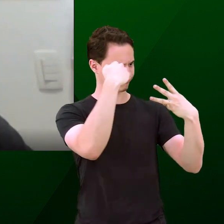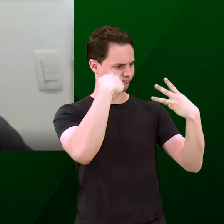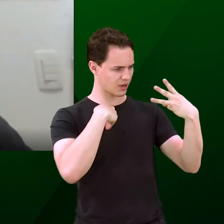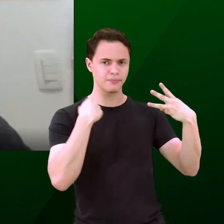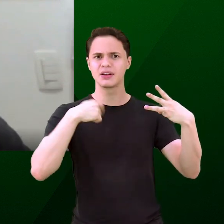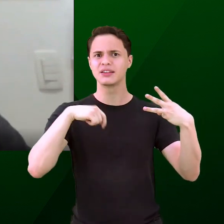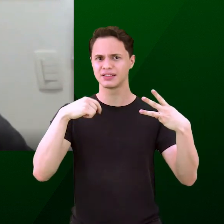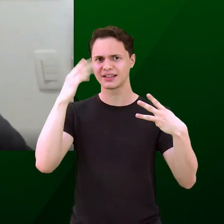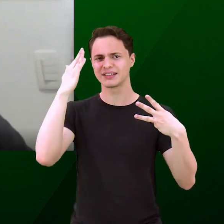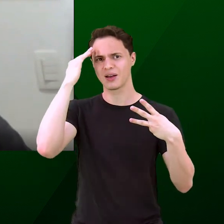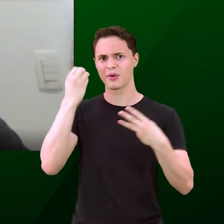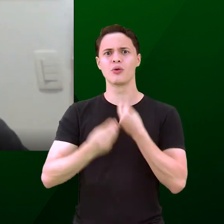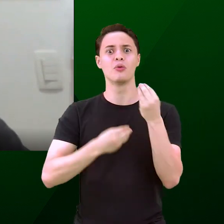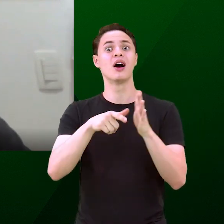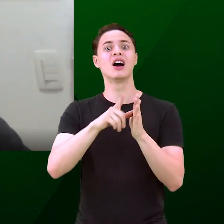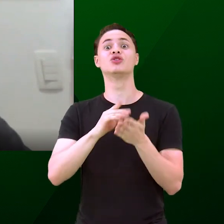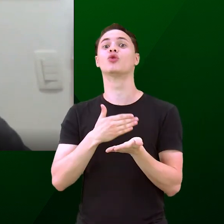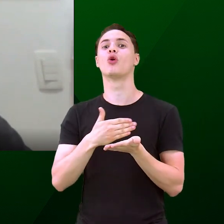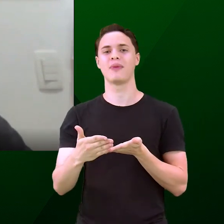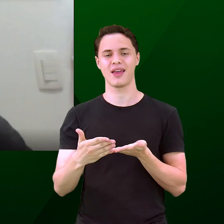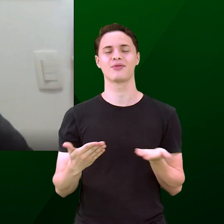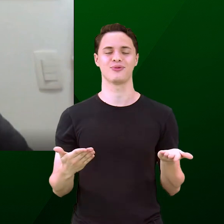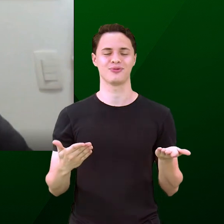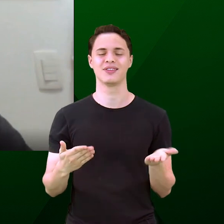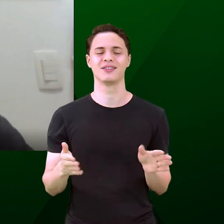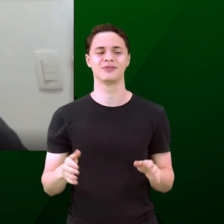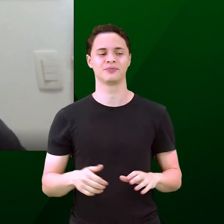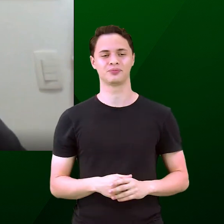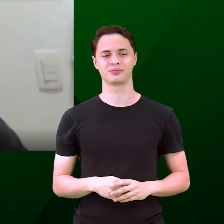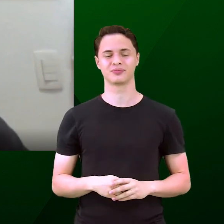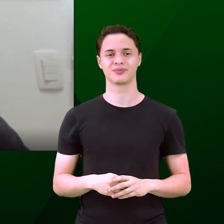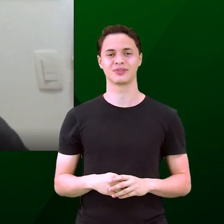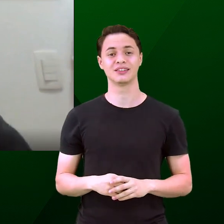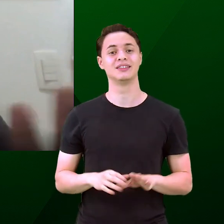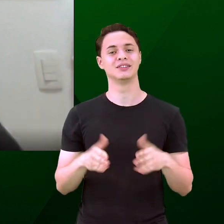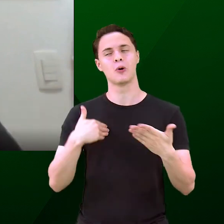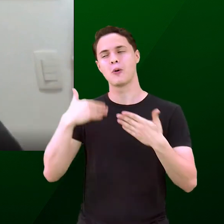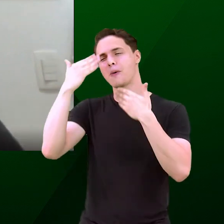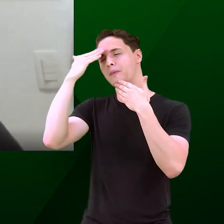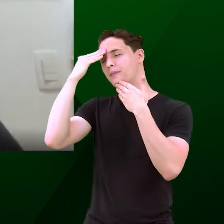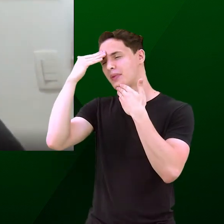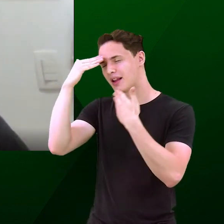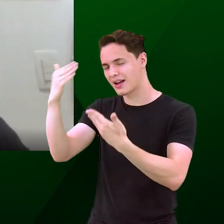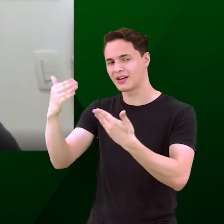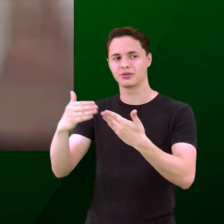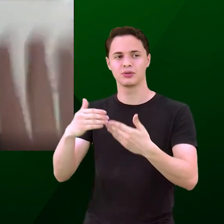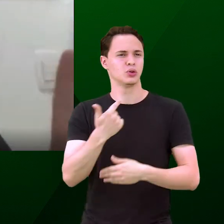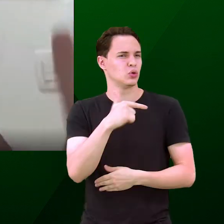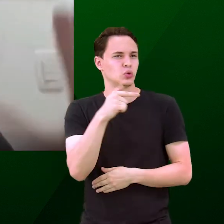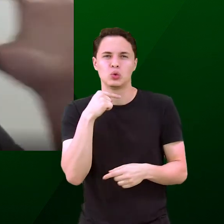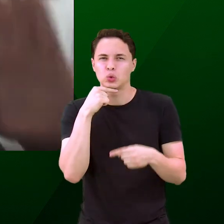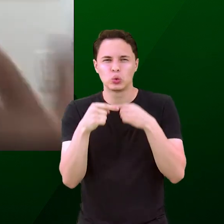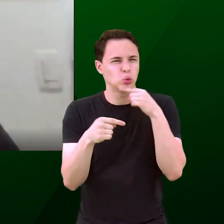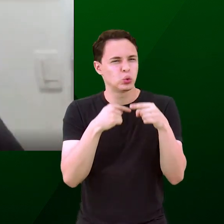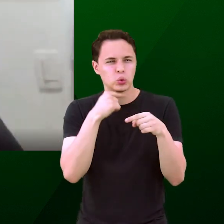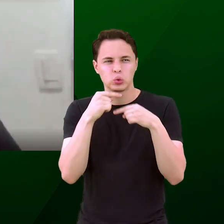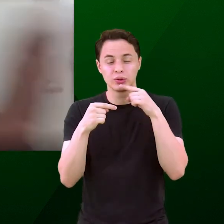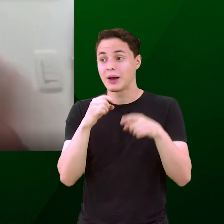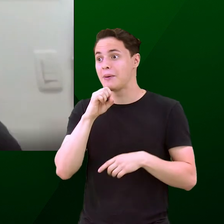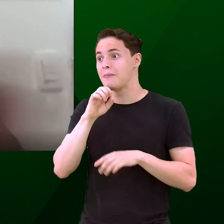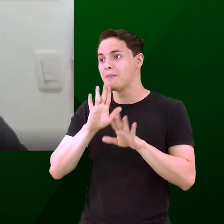ajudam significativamente nesse reforço necessário. Então, aqui eu coloquei 2 imagens, né, do que é correr errado e